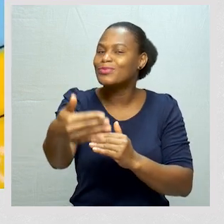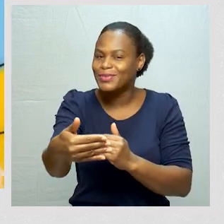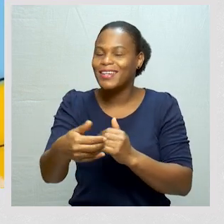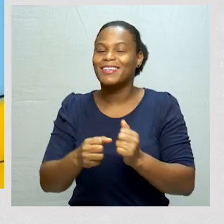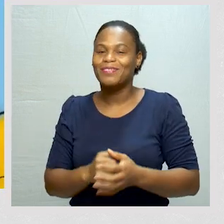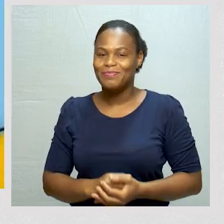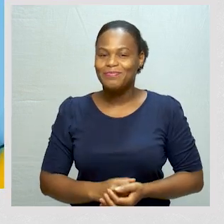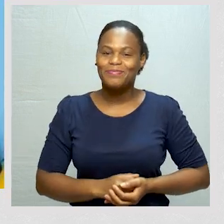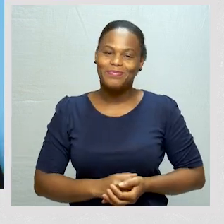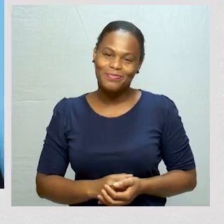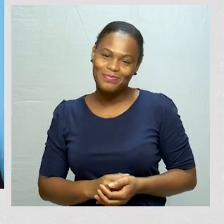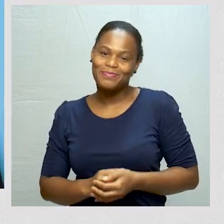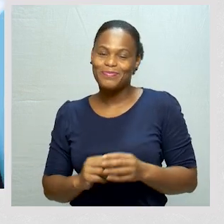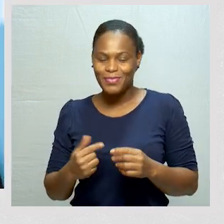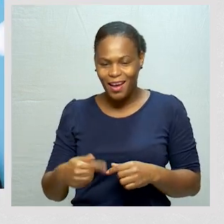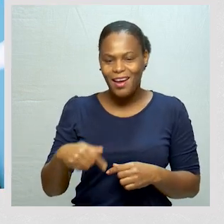amanhã.